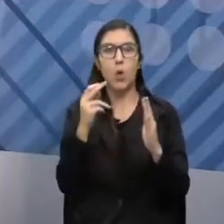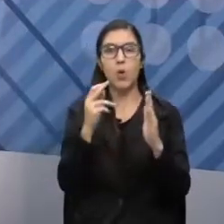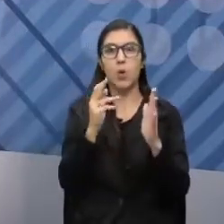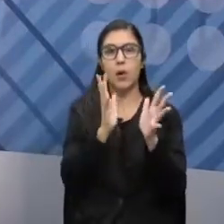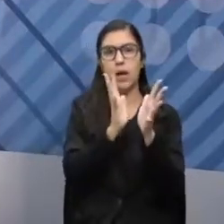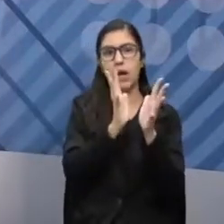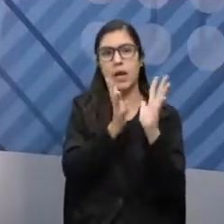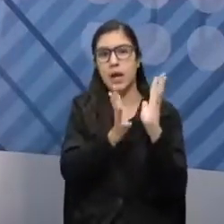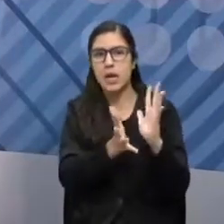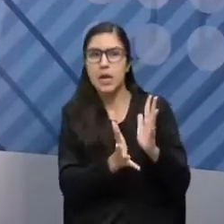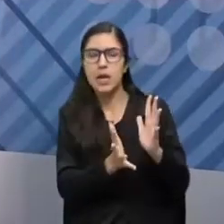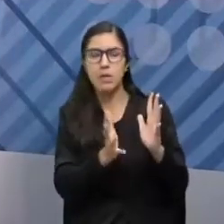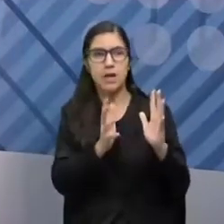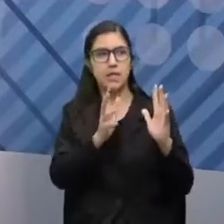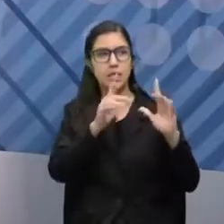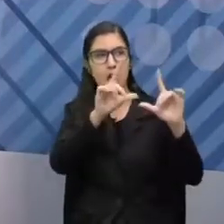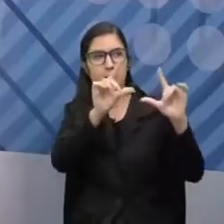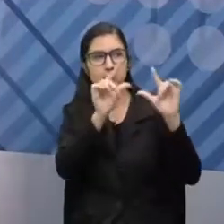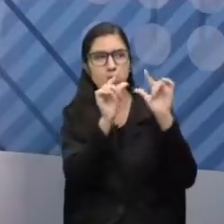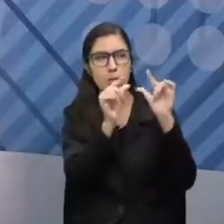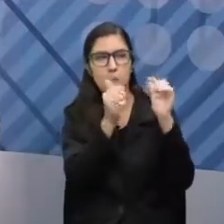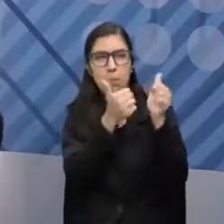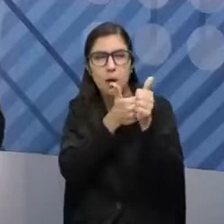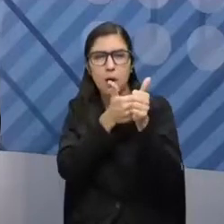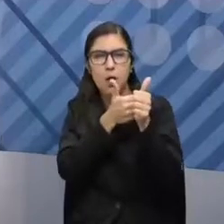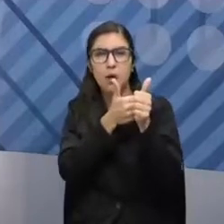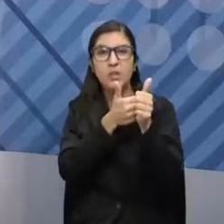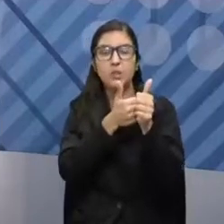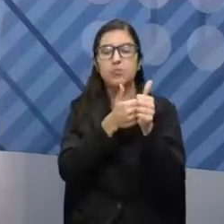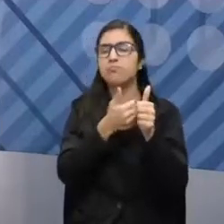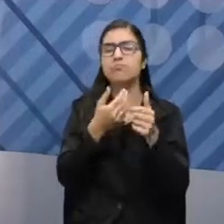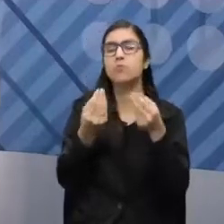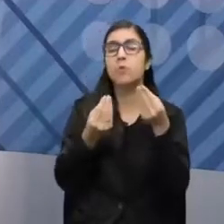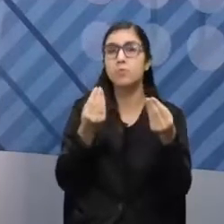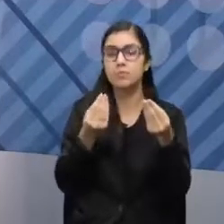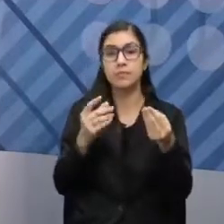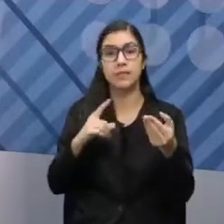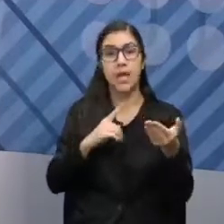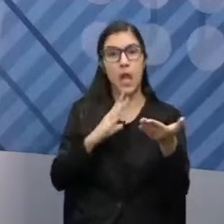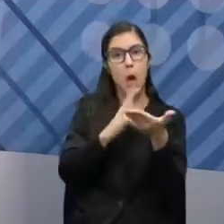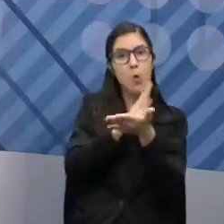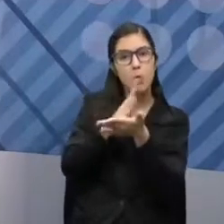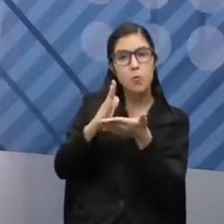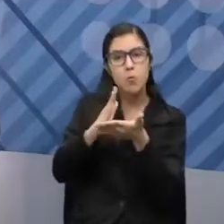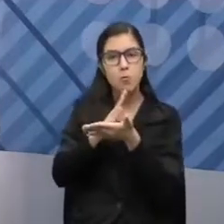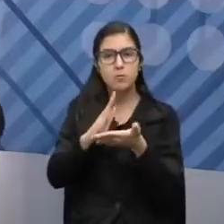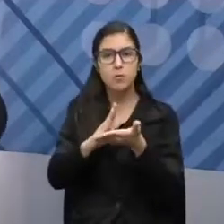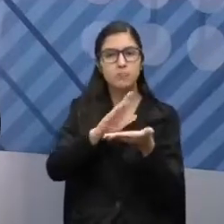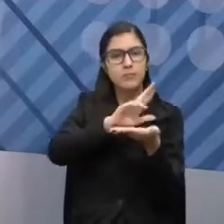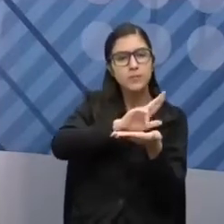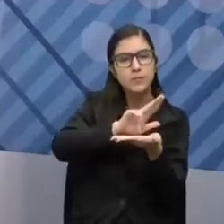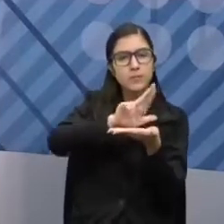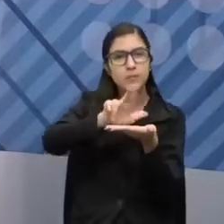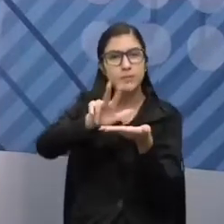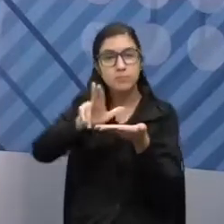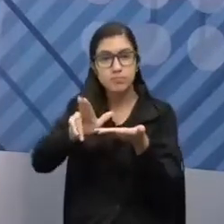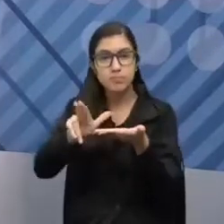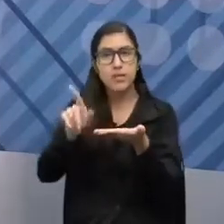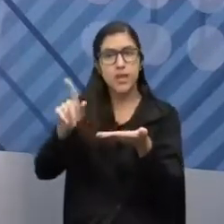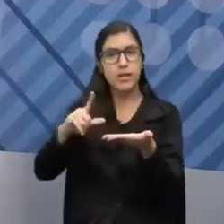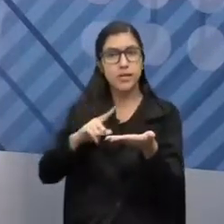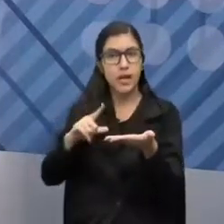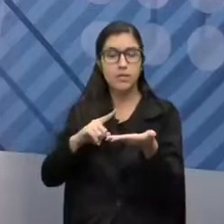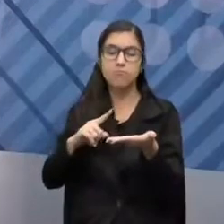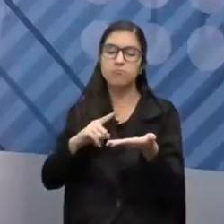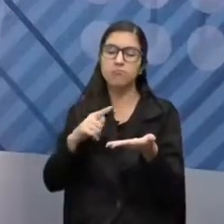visual reduzido, se ele tem uma visão tubular. Então, são particularidades dentro desse resíduo que esse sujeito tem